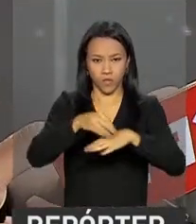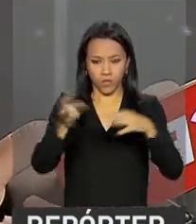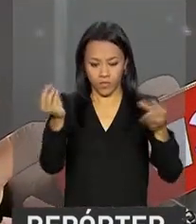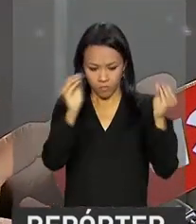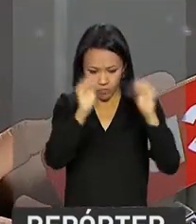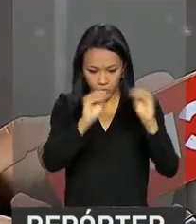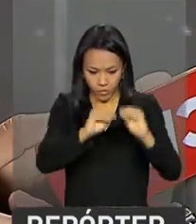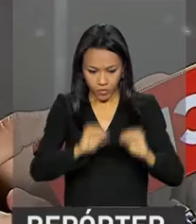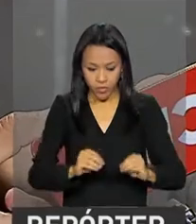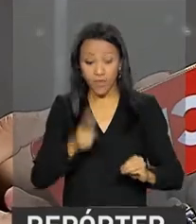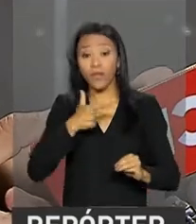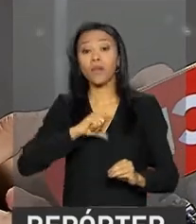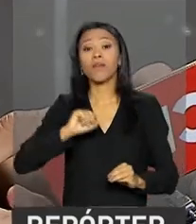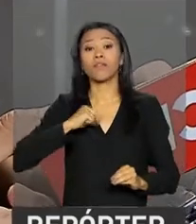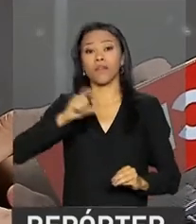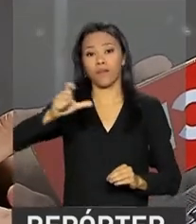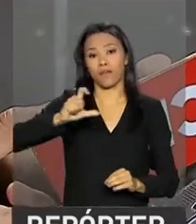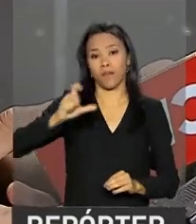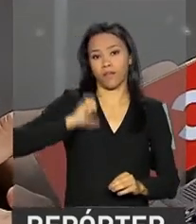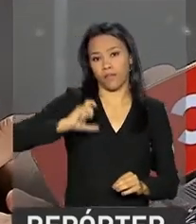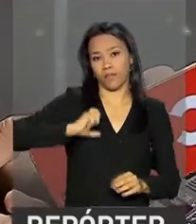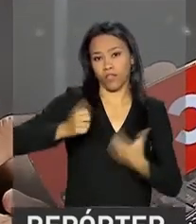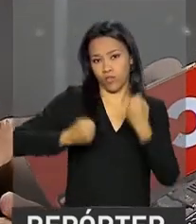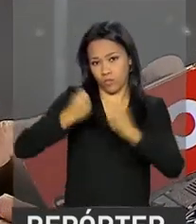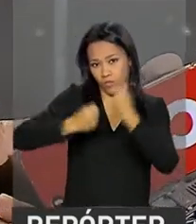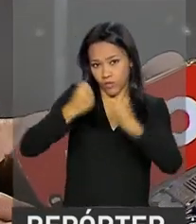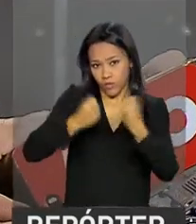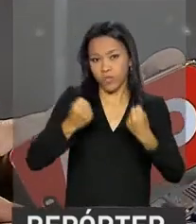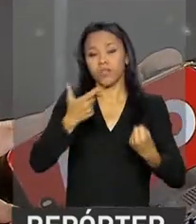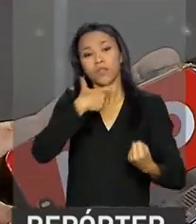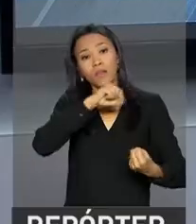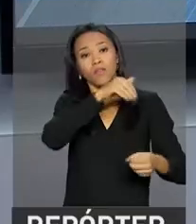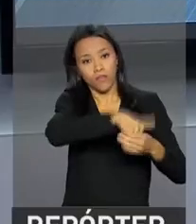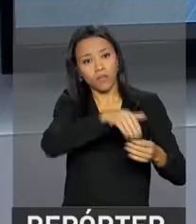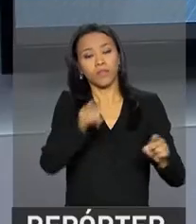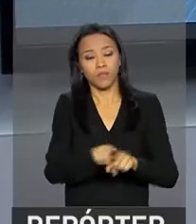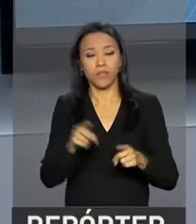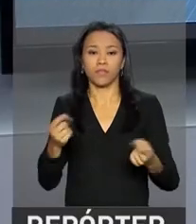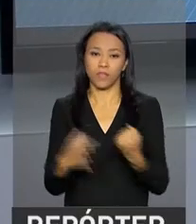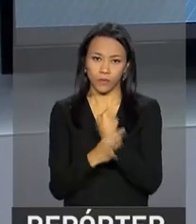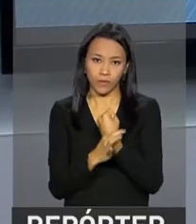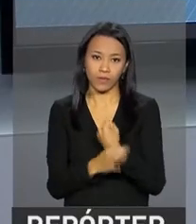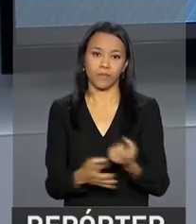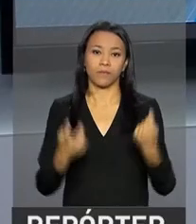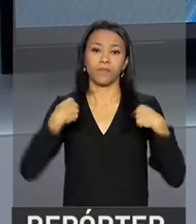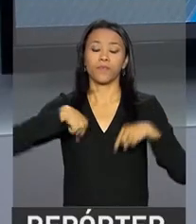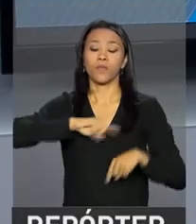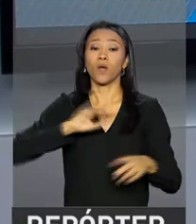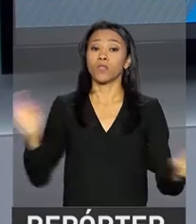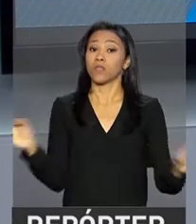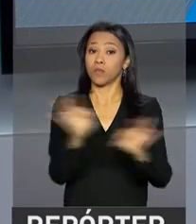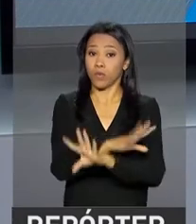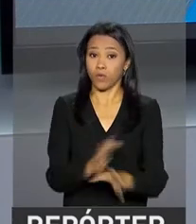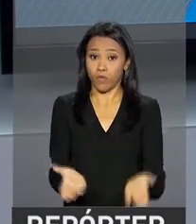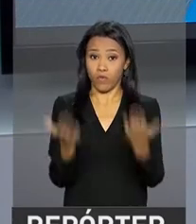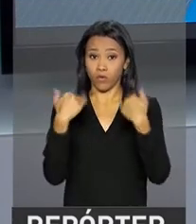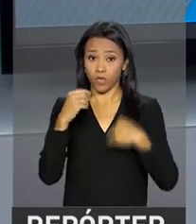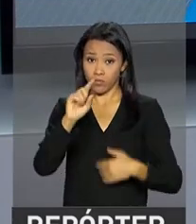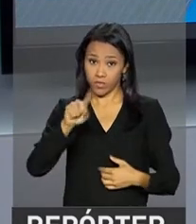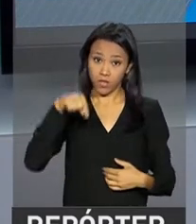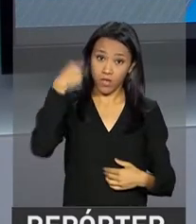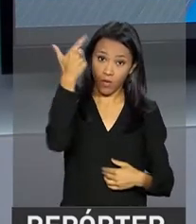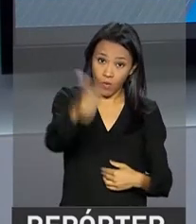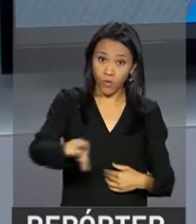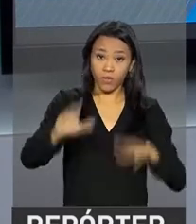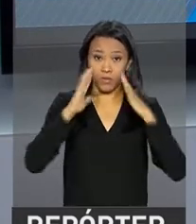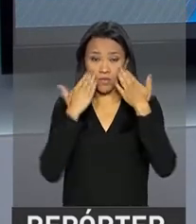carteira nacional de habilitação como de quem é eleitor brasileiro e nós ficamos por aqui voltamos em uma hora na